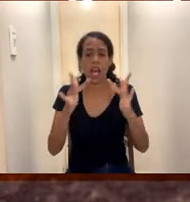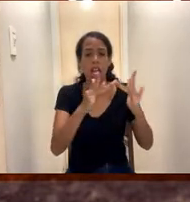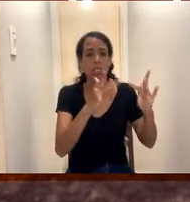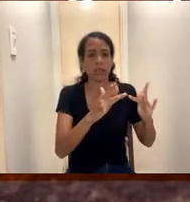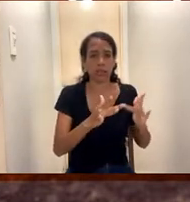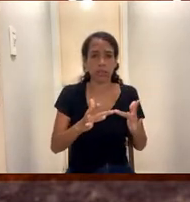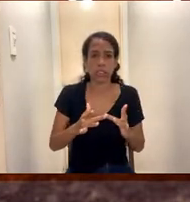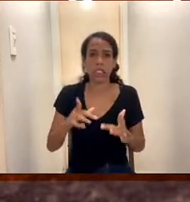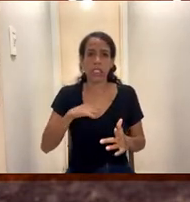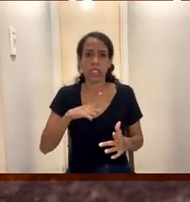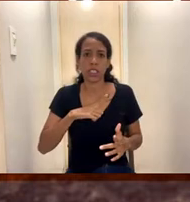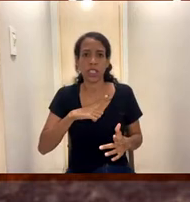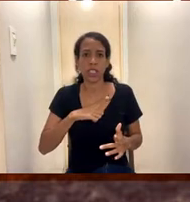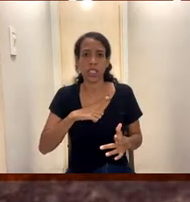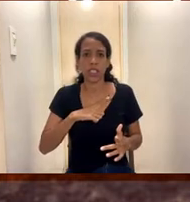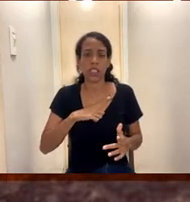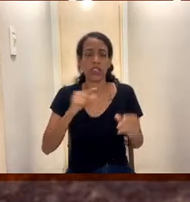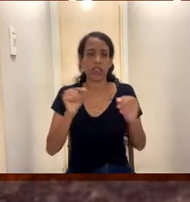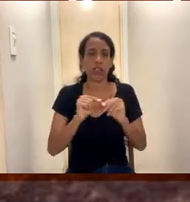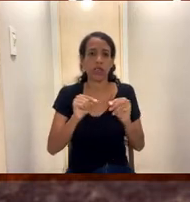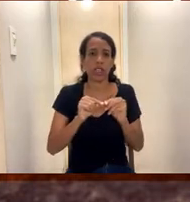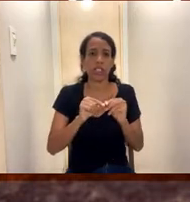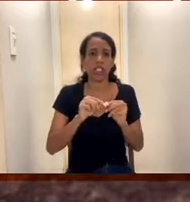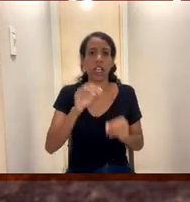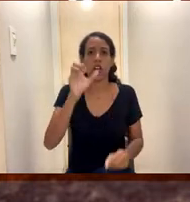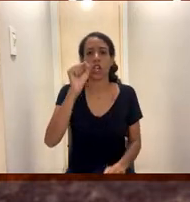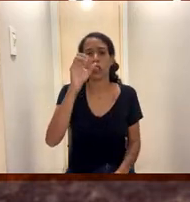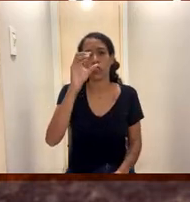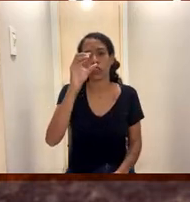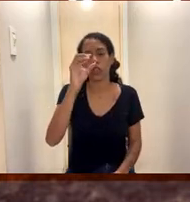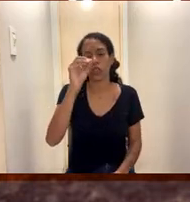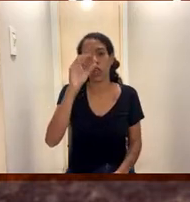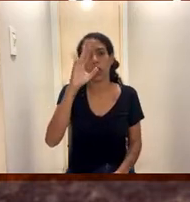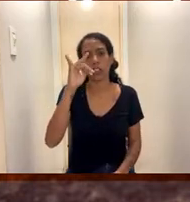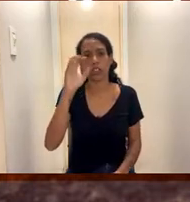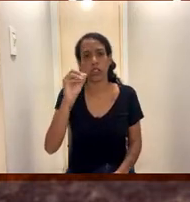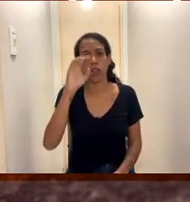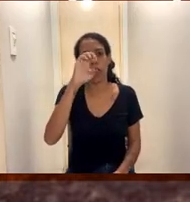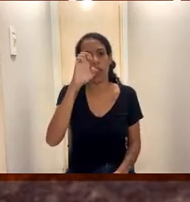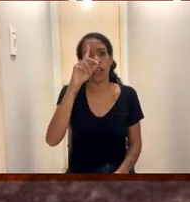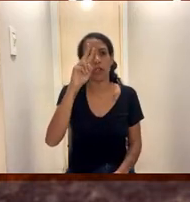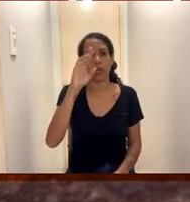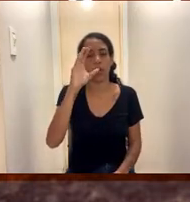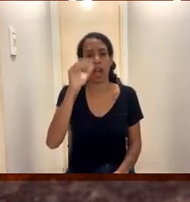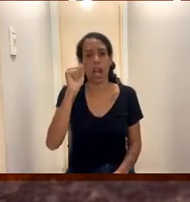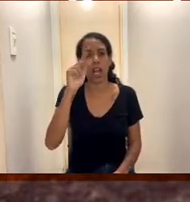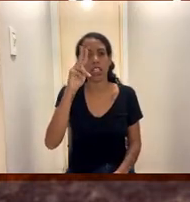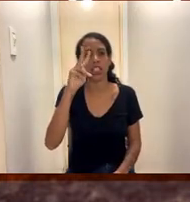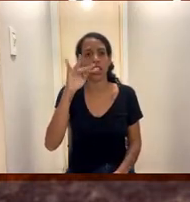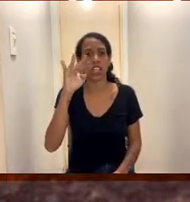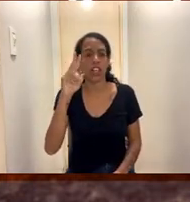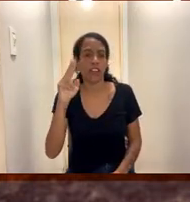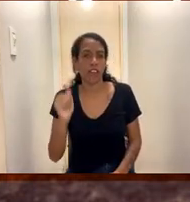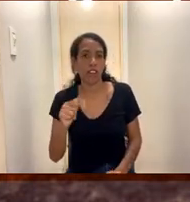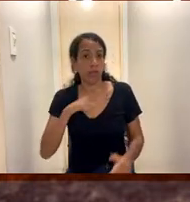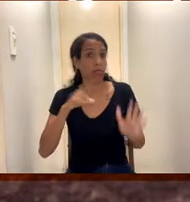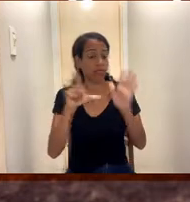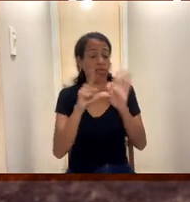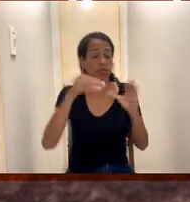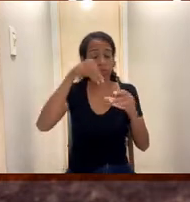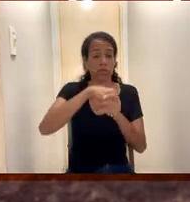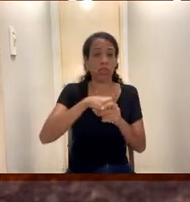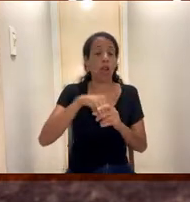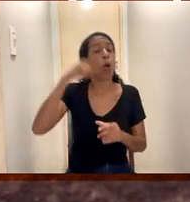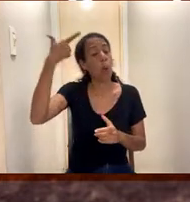que regem a execução de medida socioeducativa na nossa legislação vigente. Outro